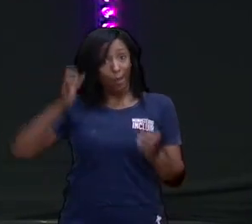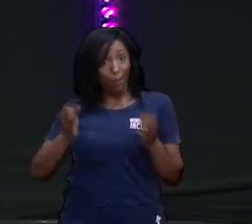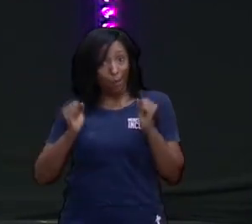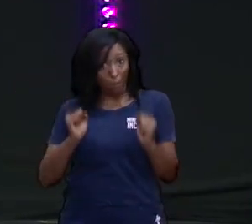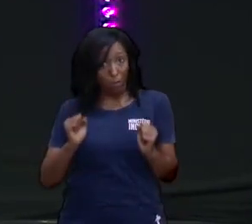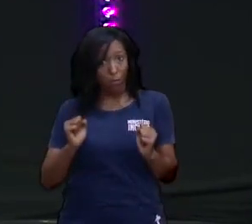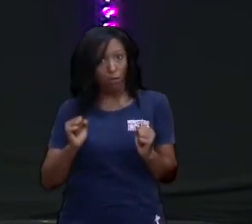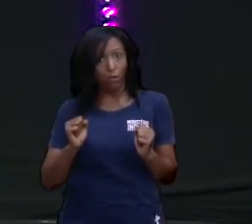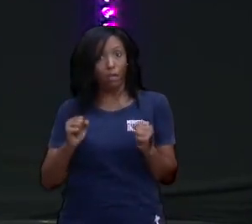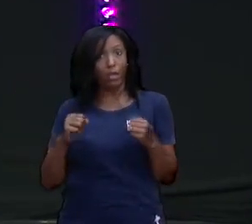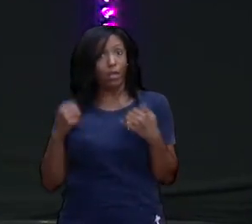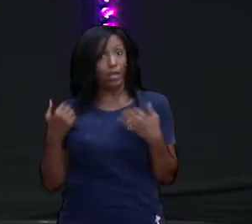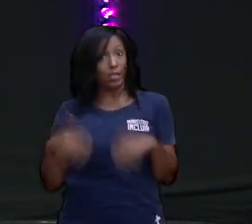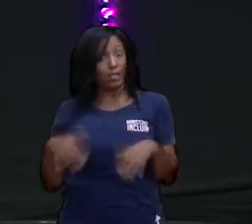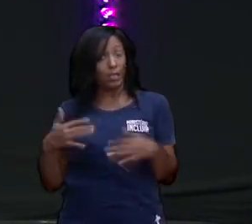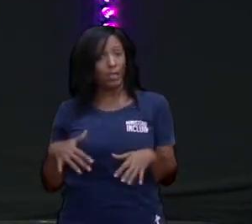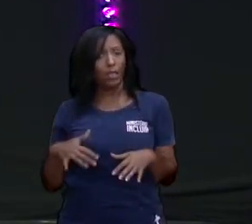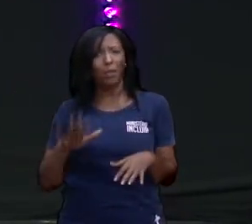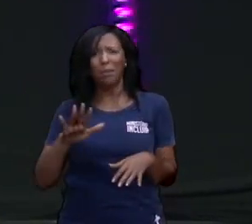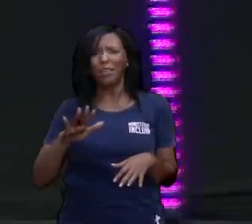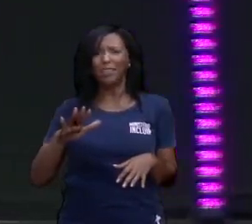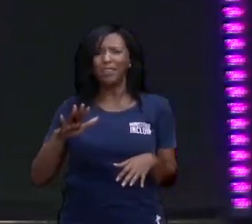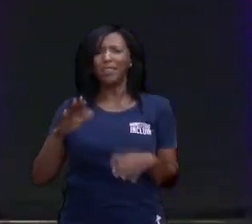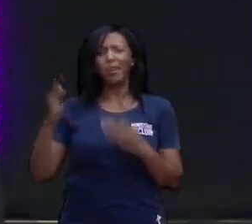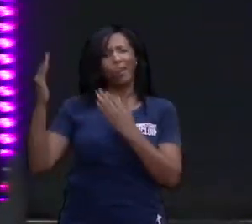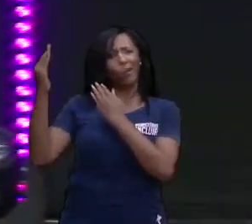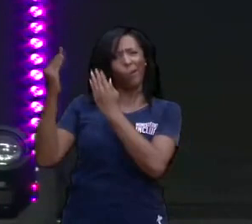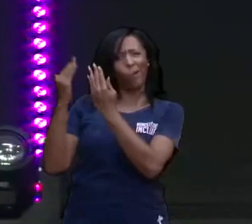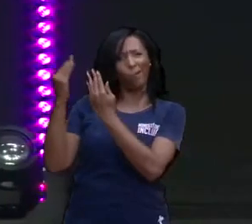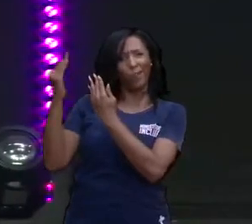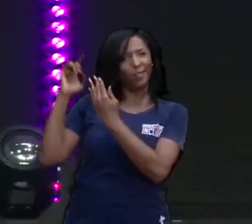é claro que nem se compara o poder de Deus